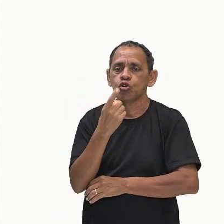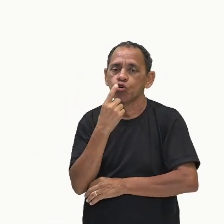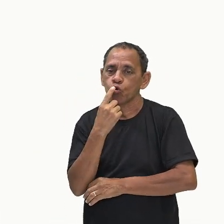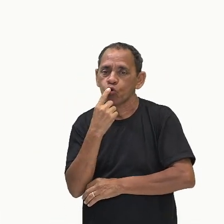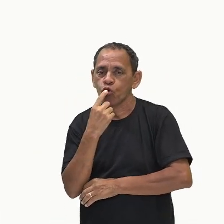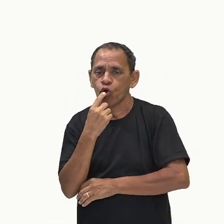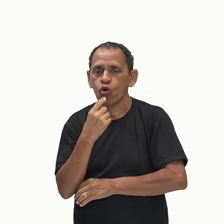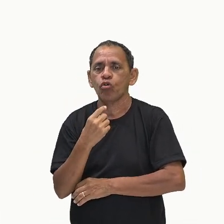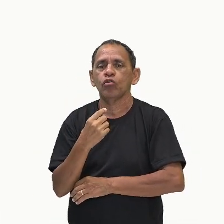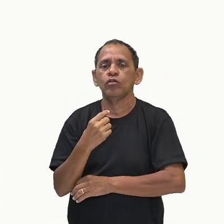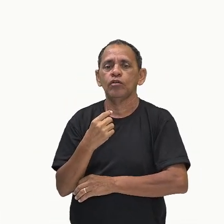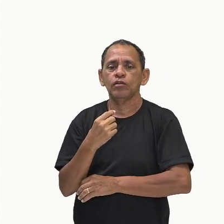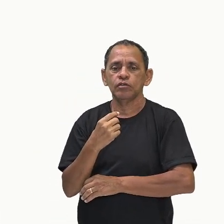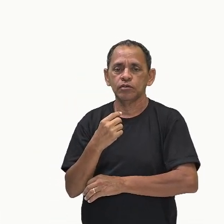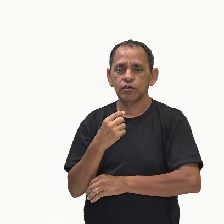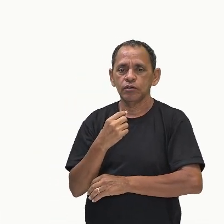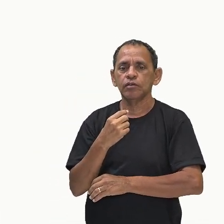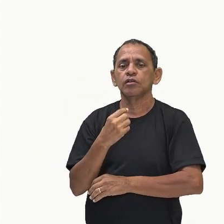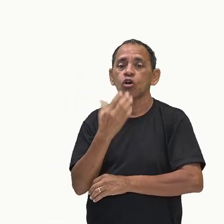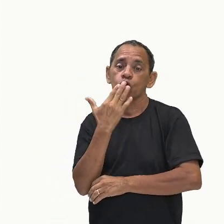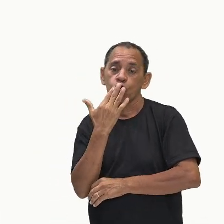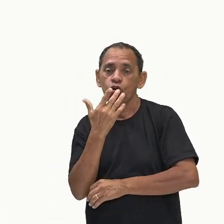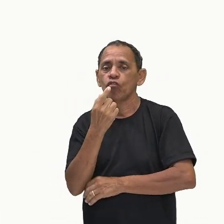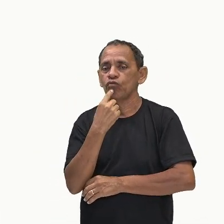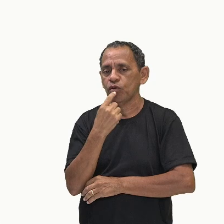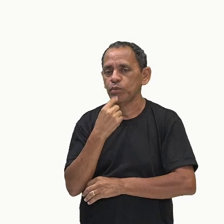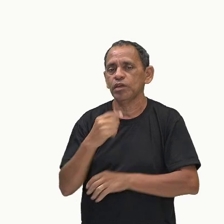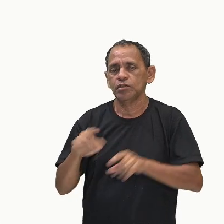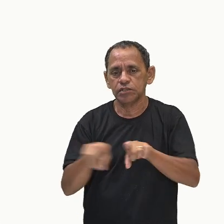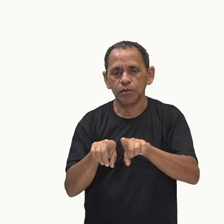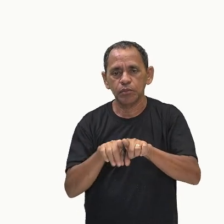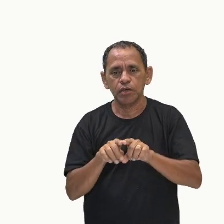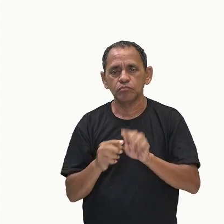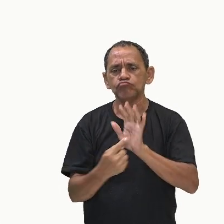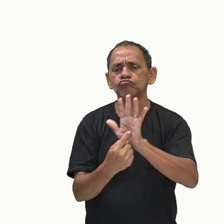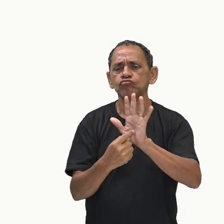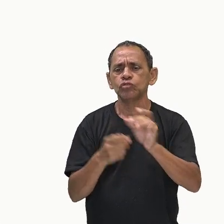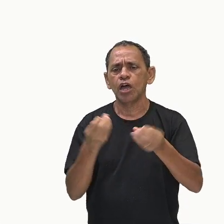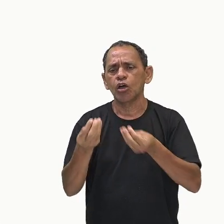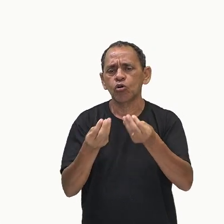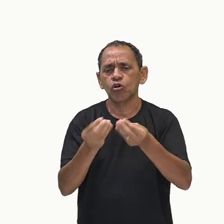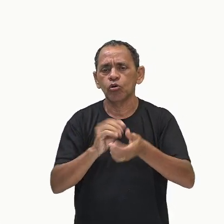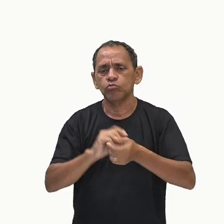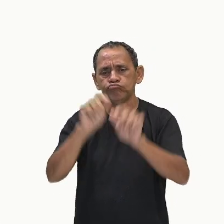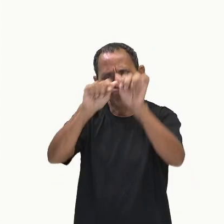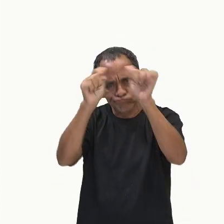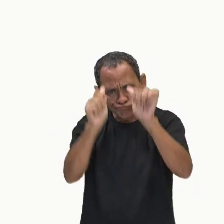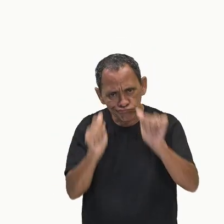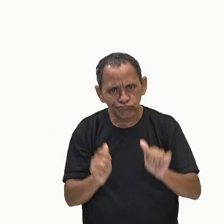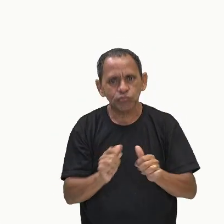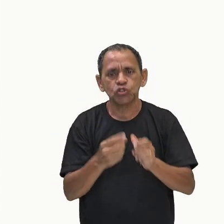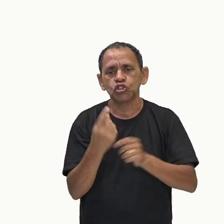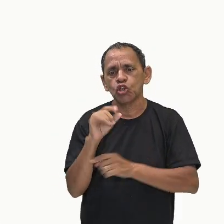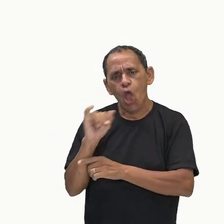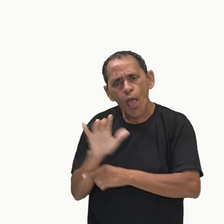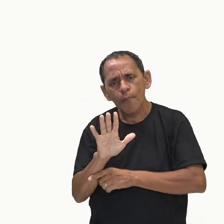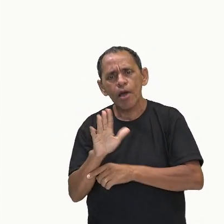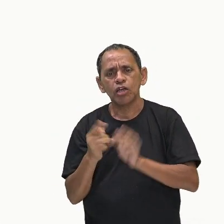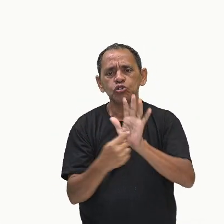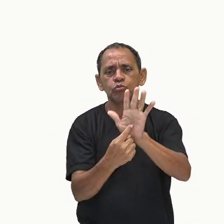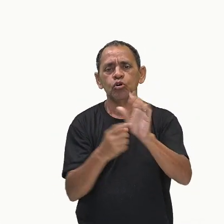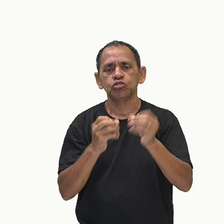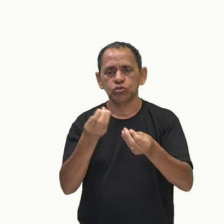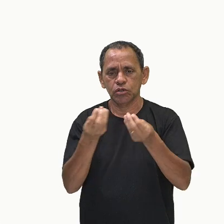que vai ficar próximo da faixa vermelha. Não ficou bem destacado, 660, deixa eu colocar aqui em preto.